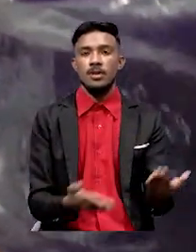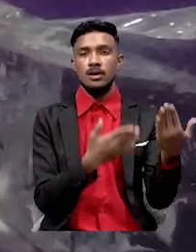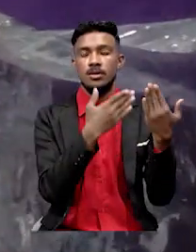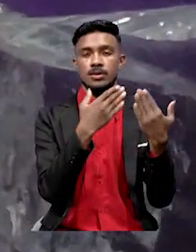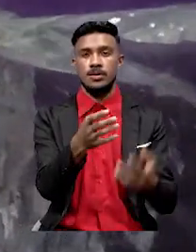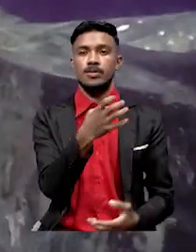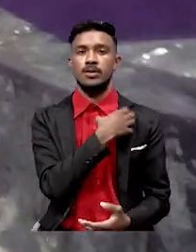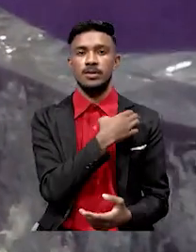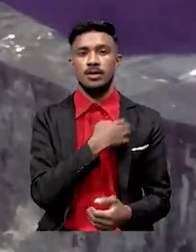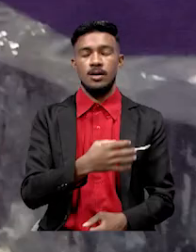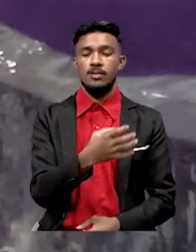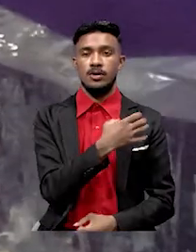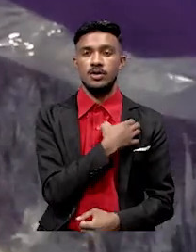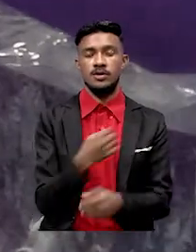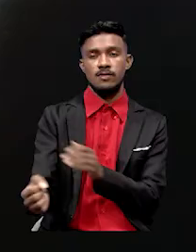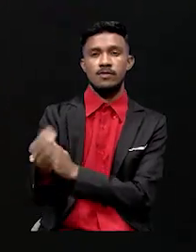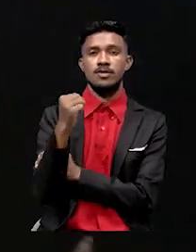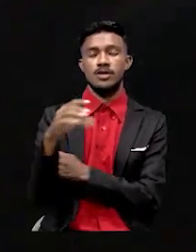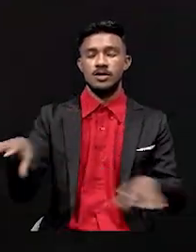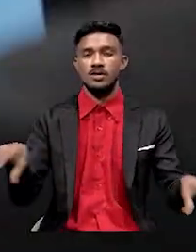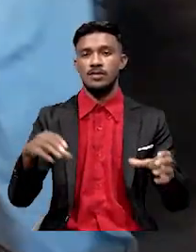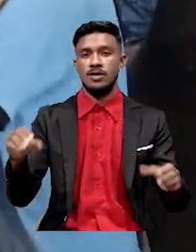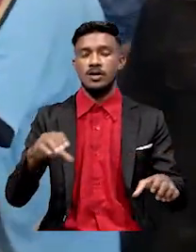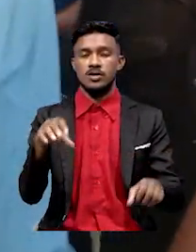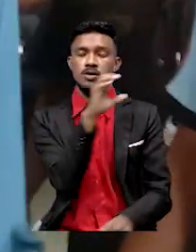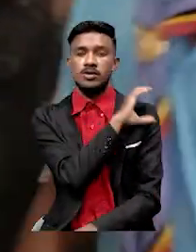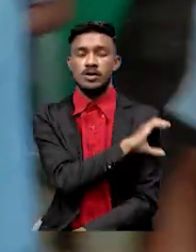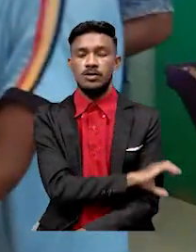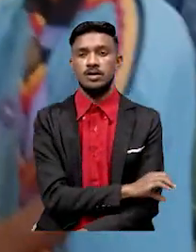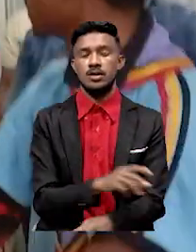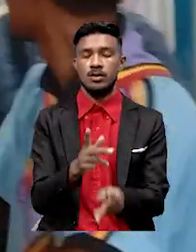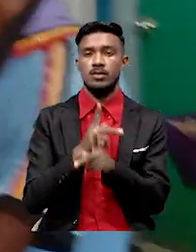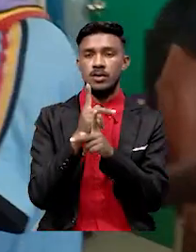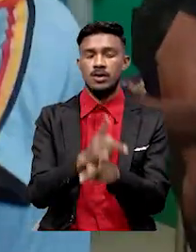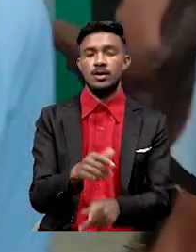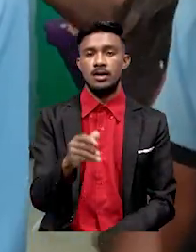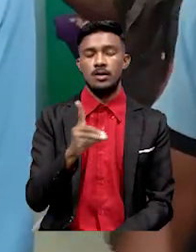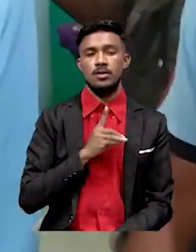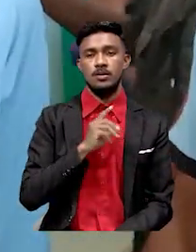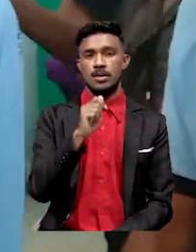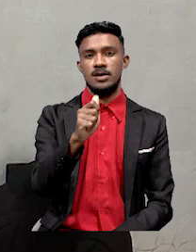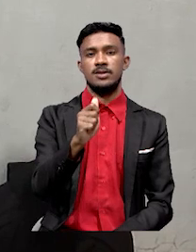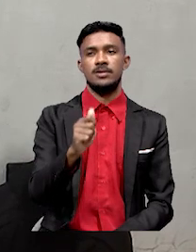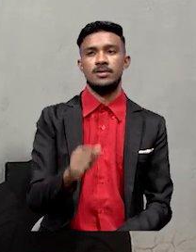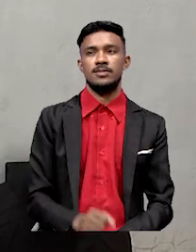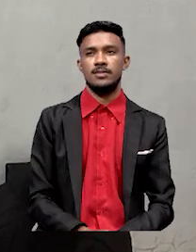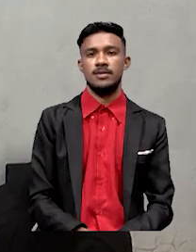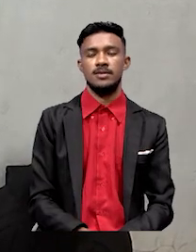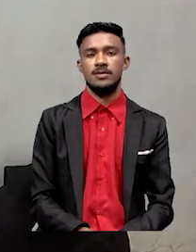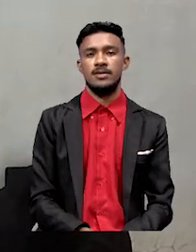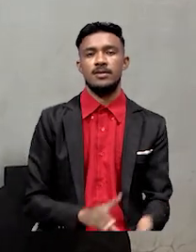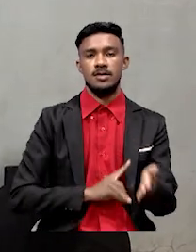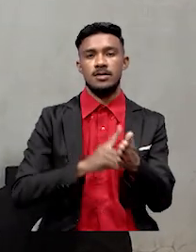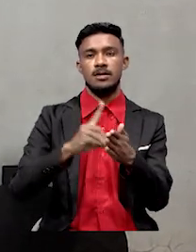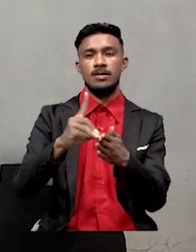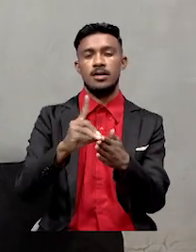No parte Pentel se reforça sistema segurança atu hal operação iha posto administrativo Dong Aleixo. Sama kotuk nene,